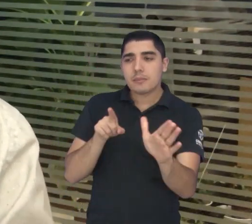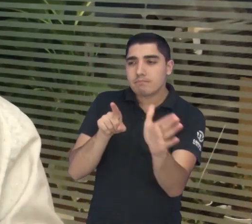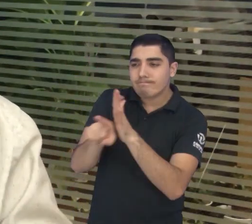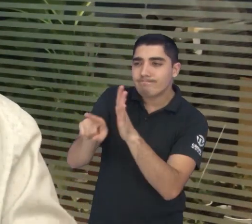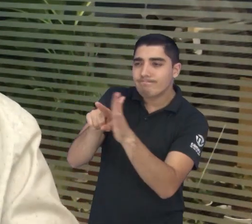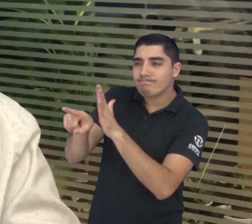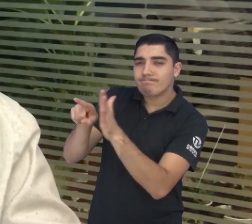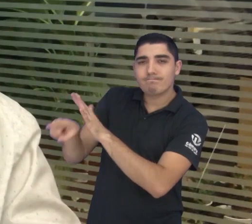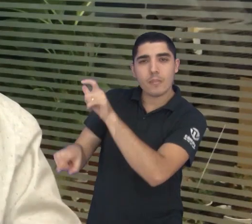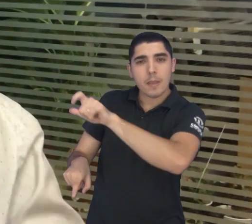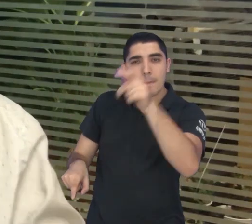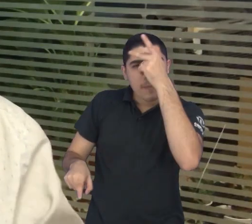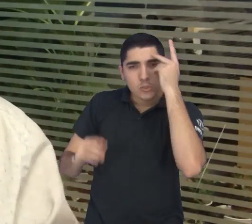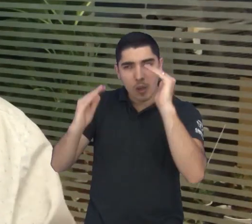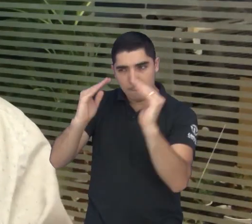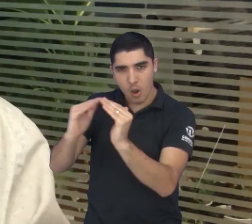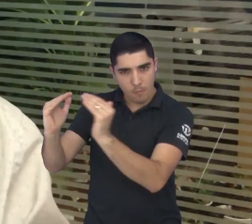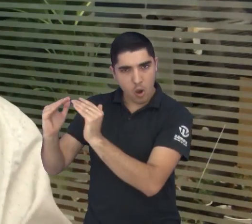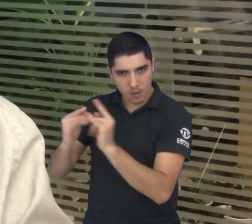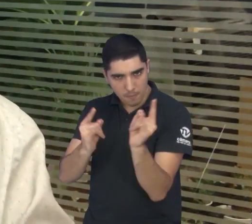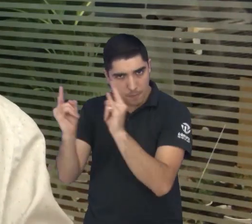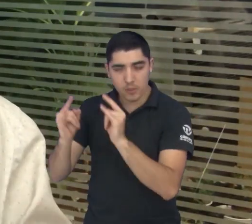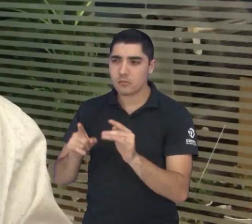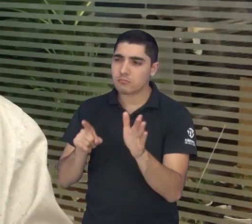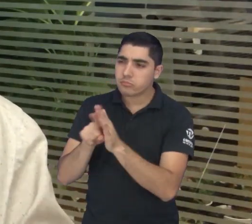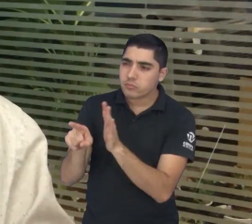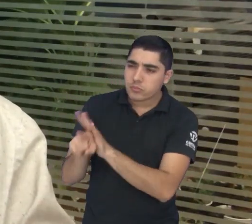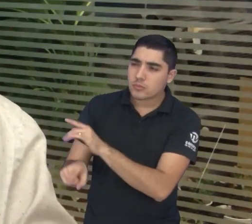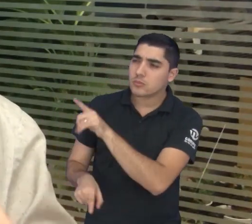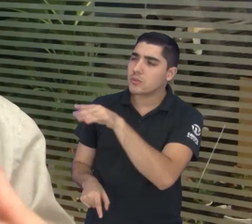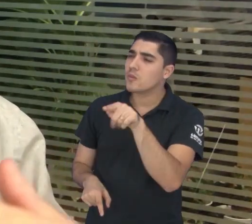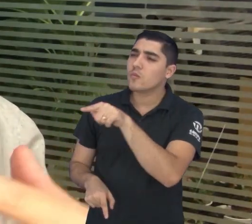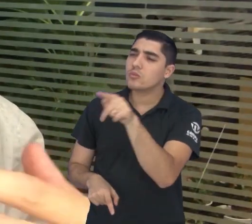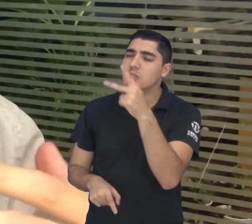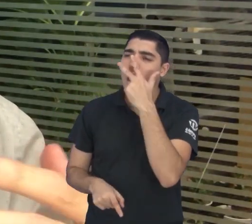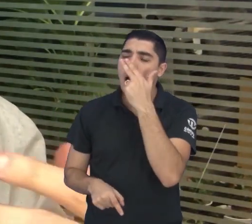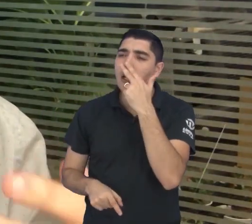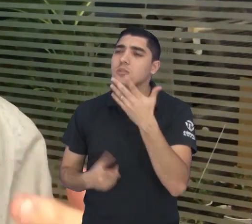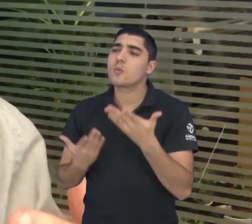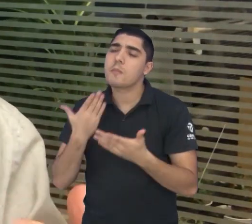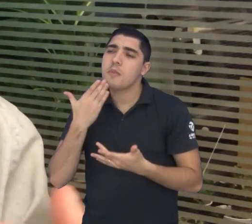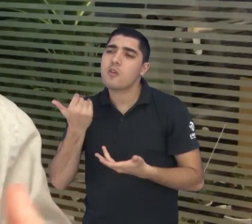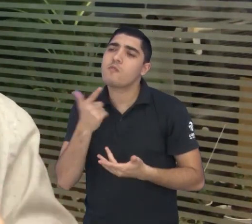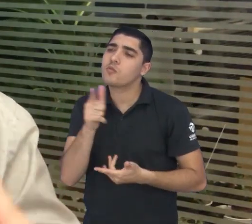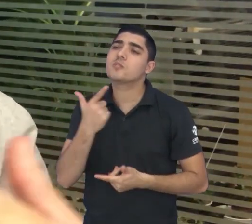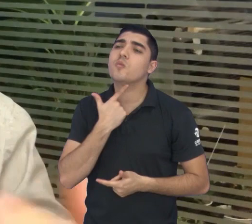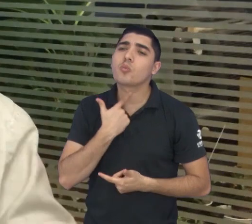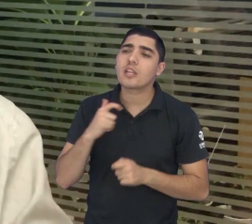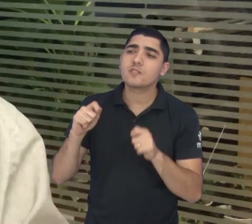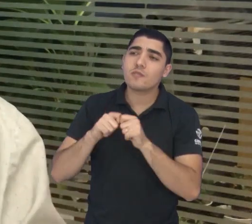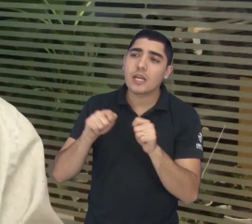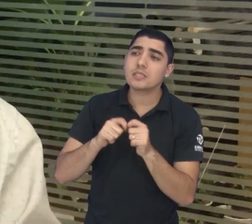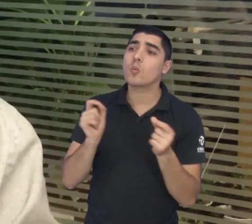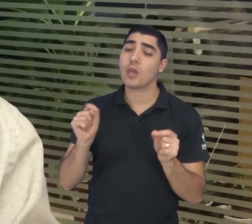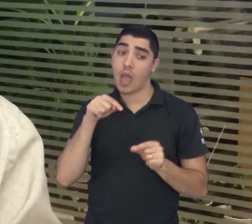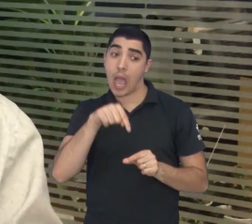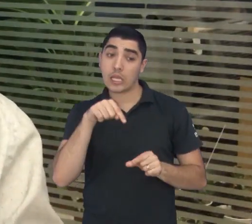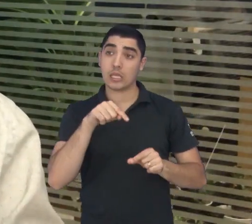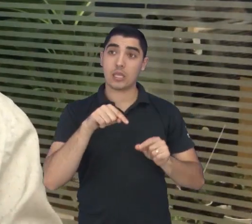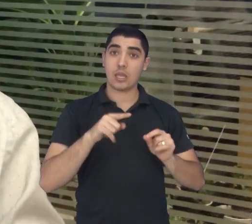e faça bastante perguntas do que eles interessam em fazer a nível de